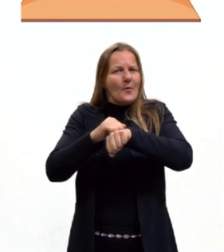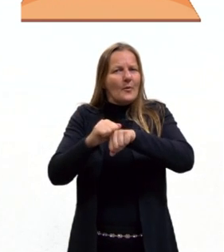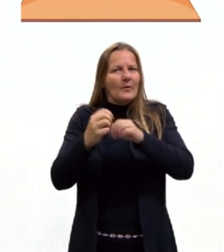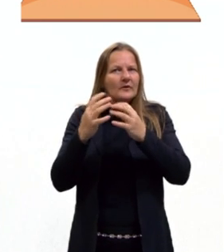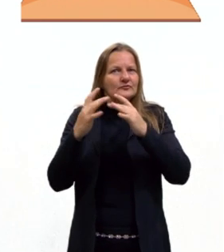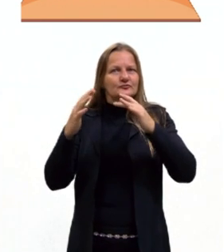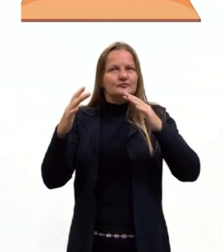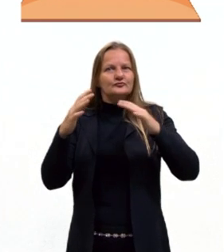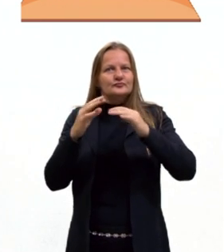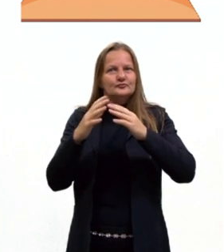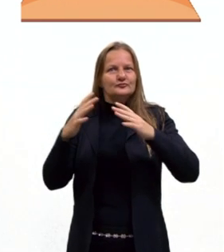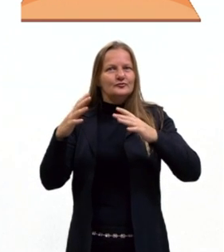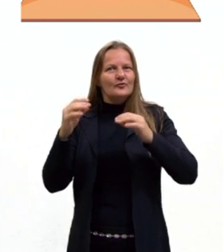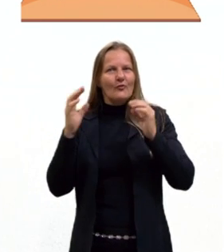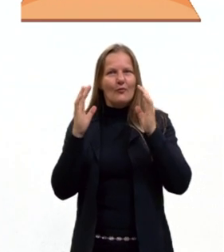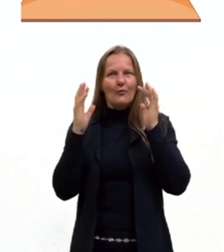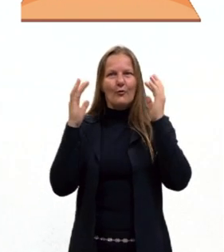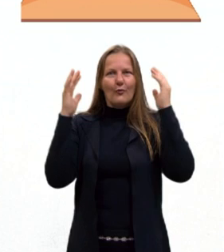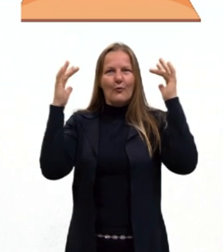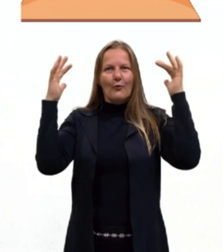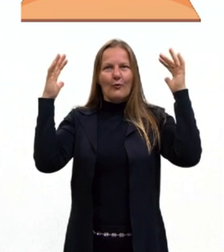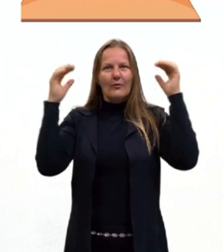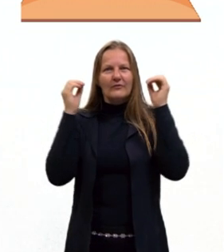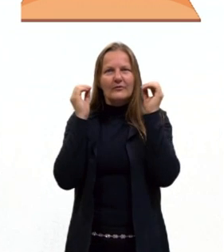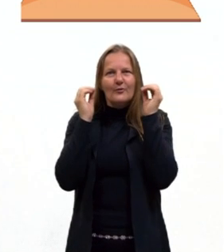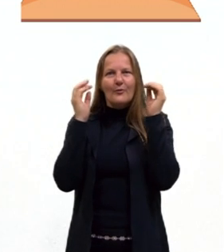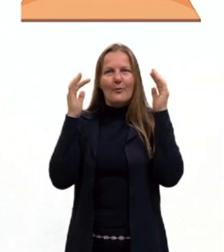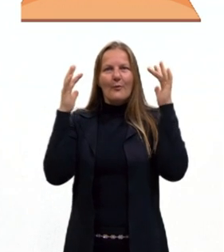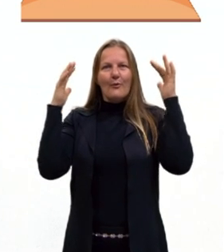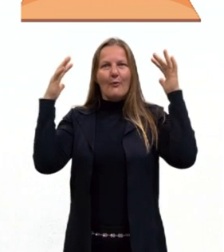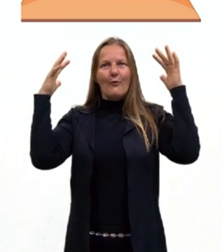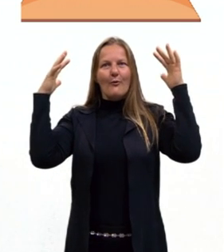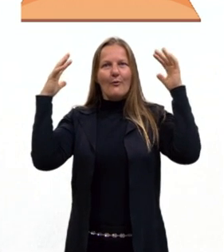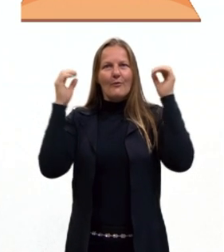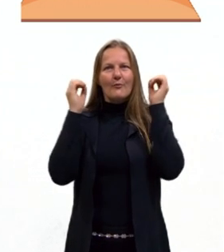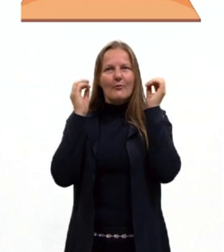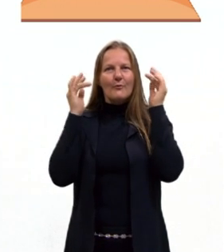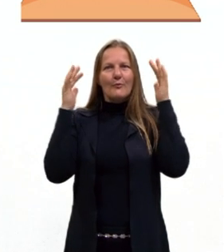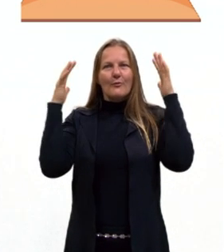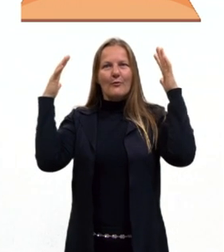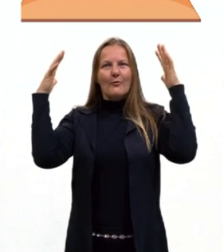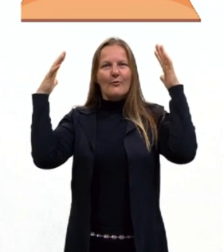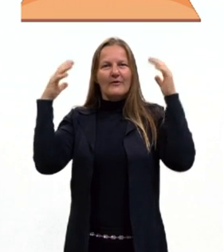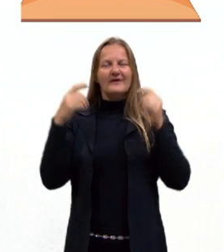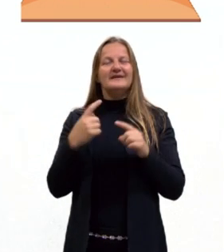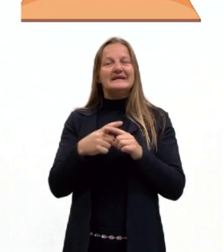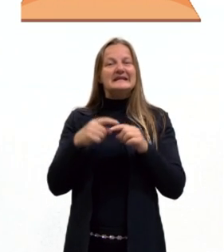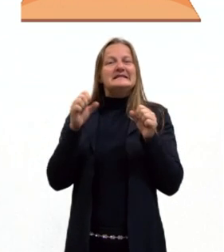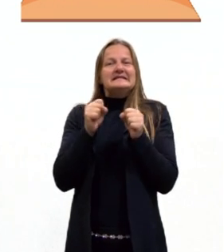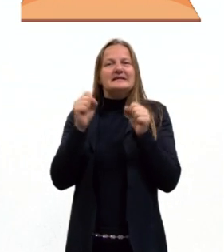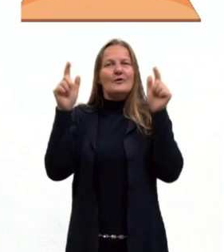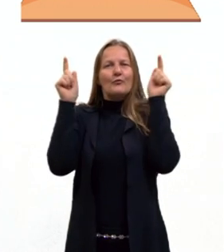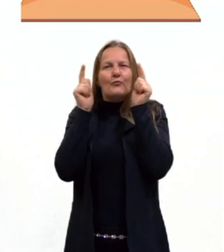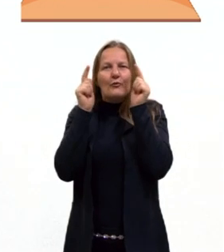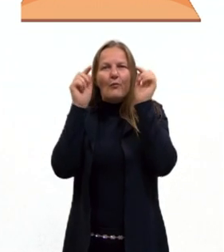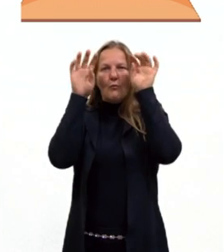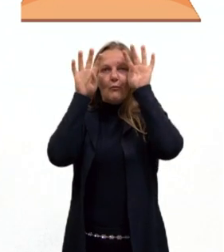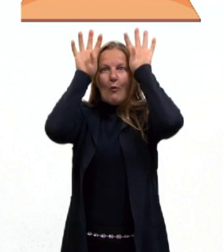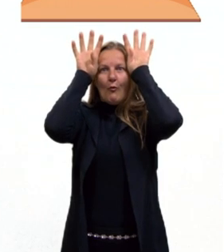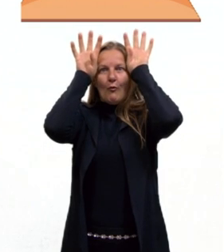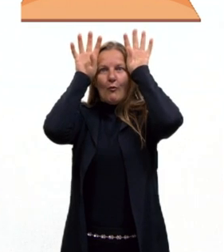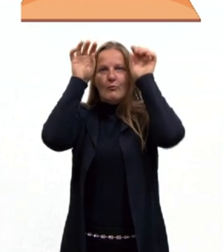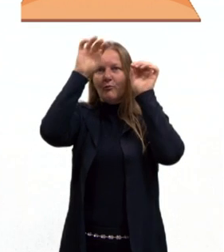começar a puxar os nossos cabelos é Quem tem cabelos compridos Tá certo com cabelo curto ele pode até